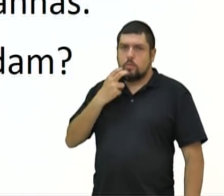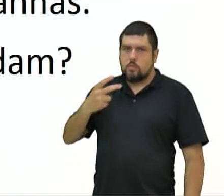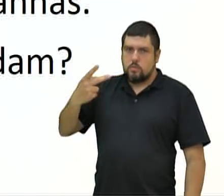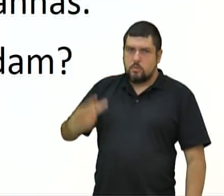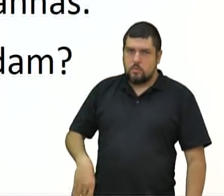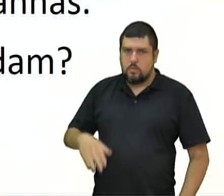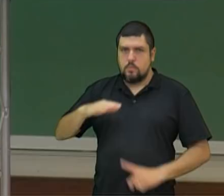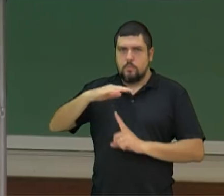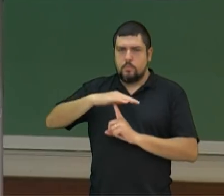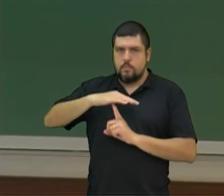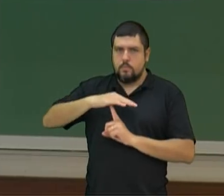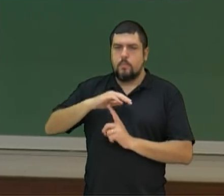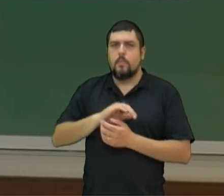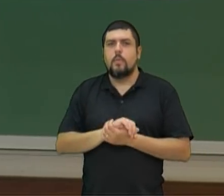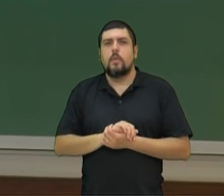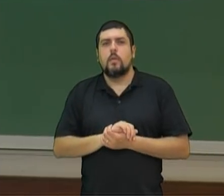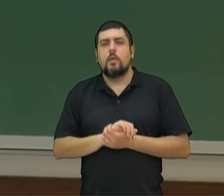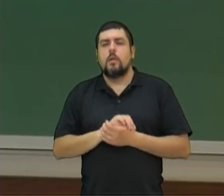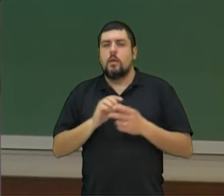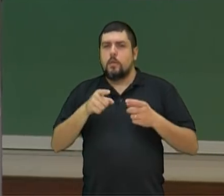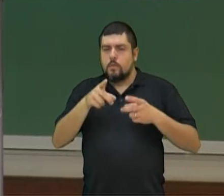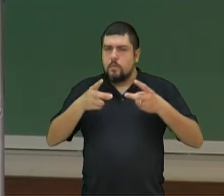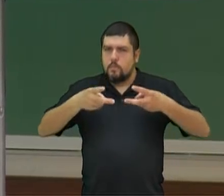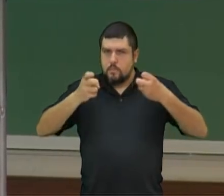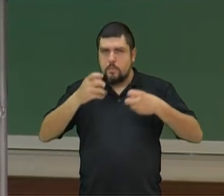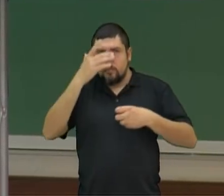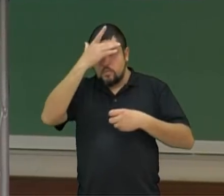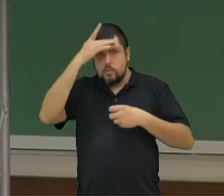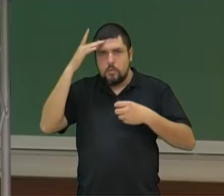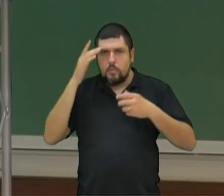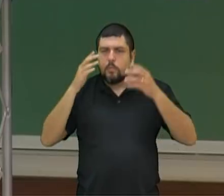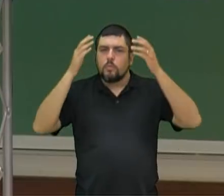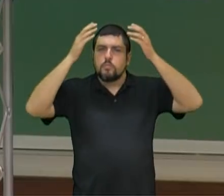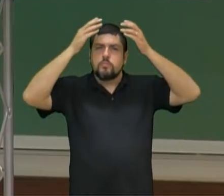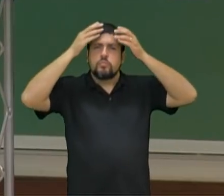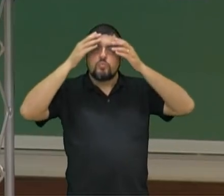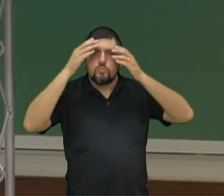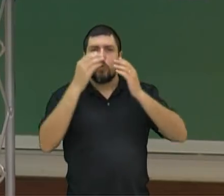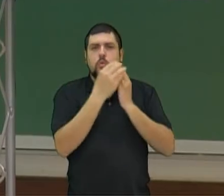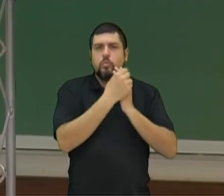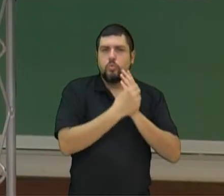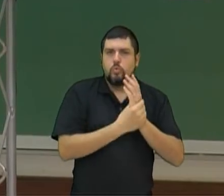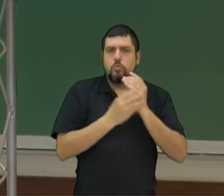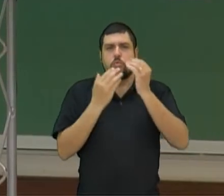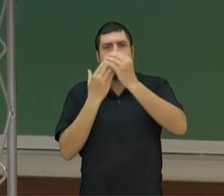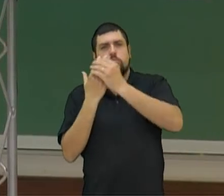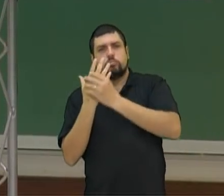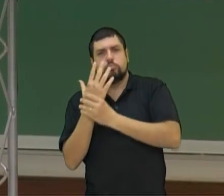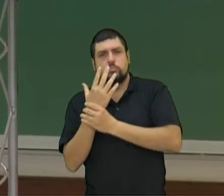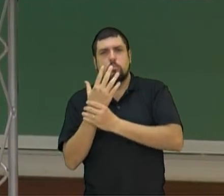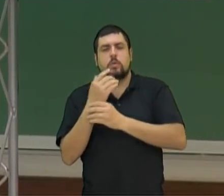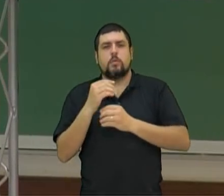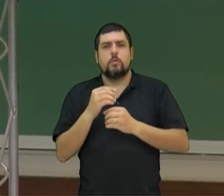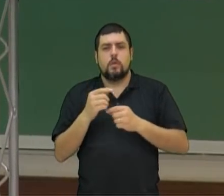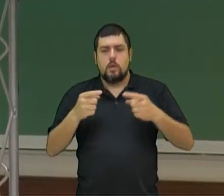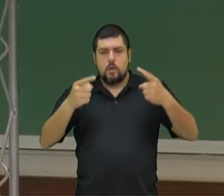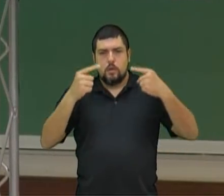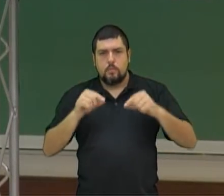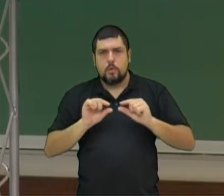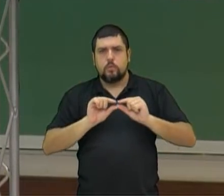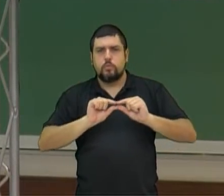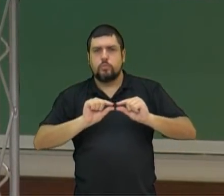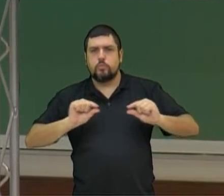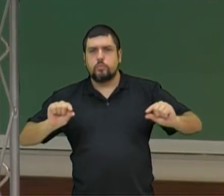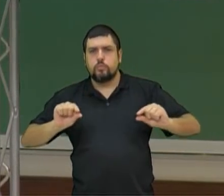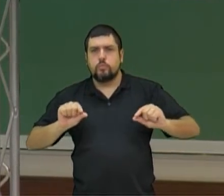vocês reparam aqui uma pessoa utilizando o capacete, luvas, e embaixo diz, trânsito seguro, eu